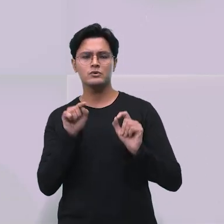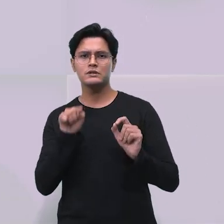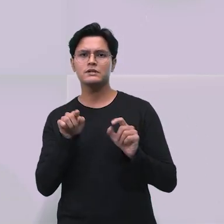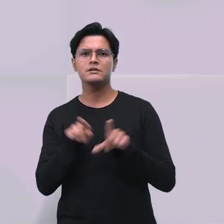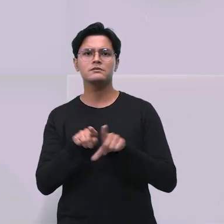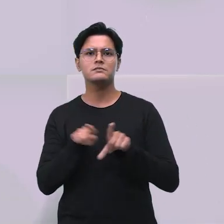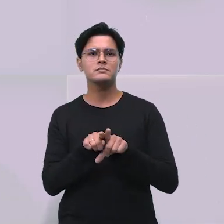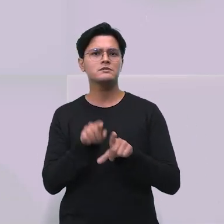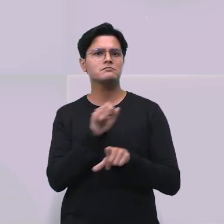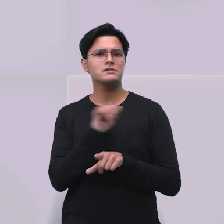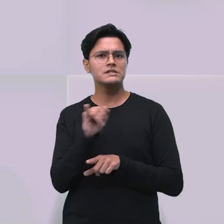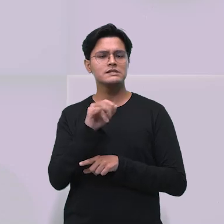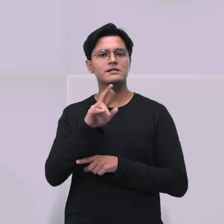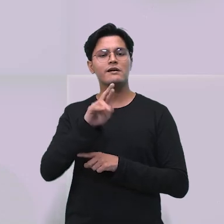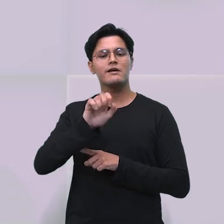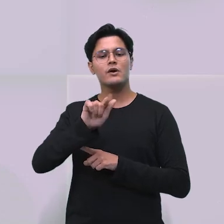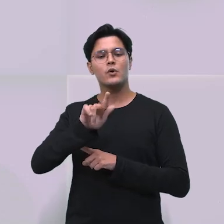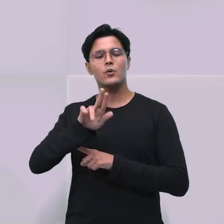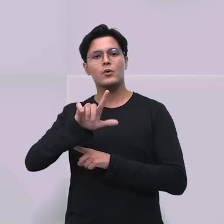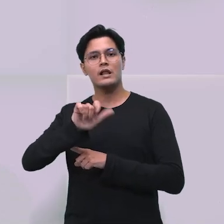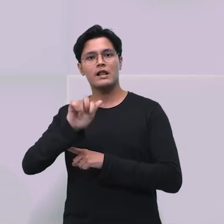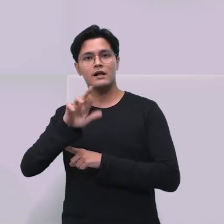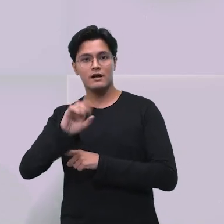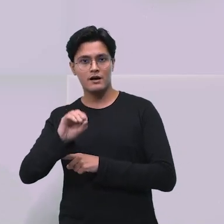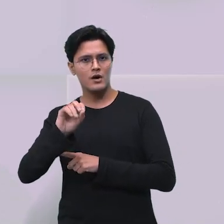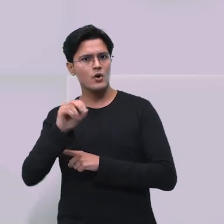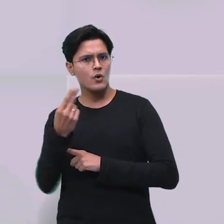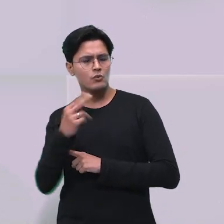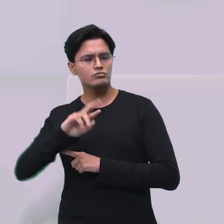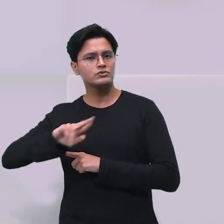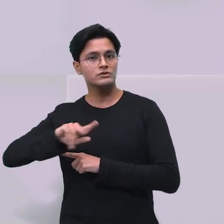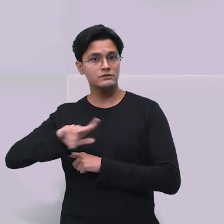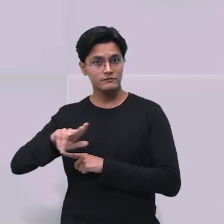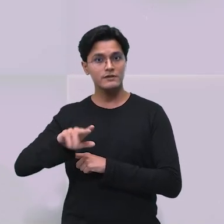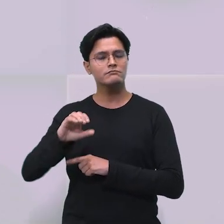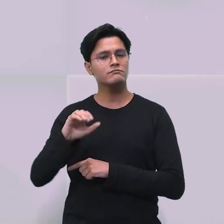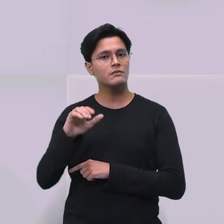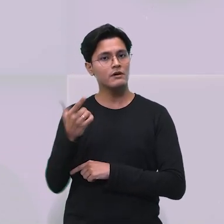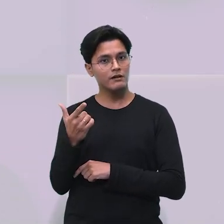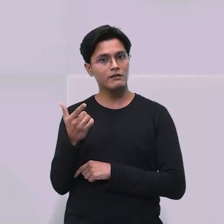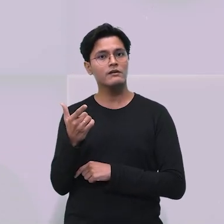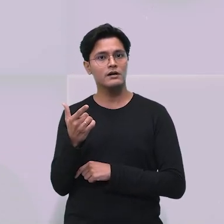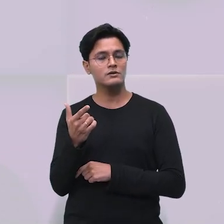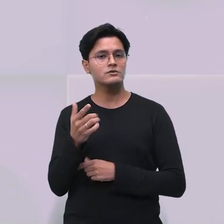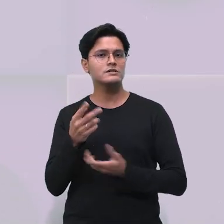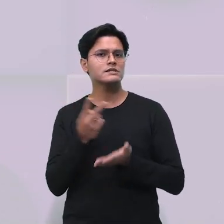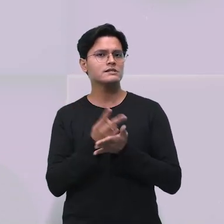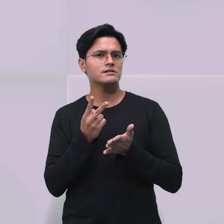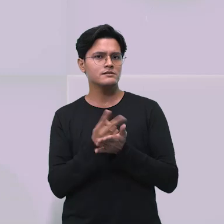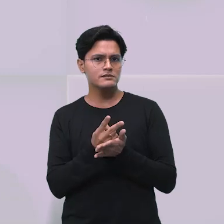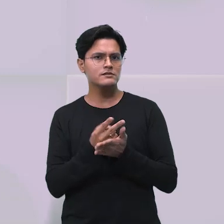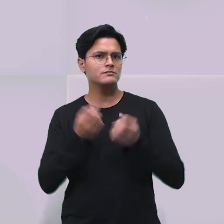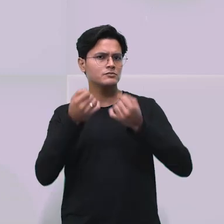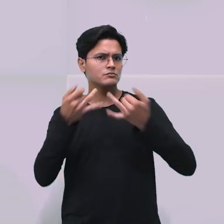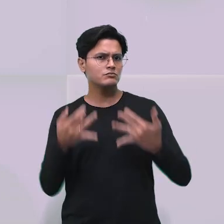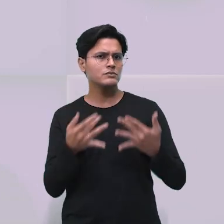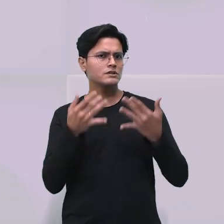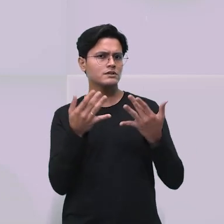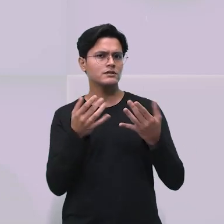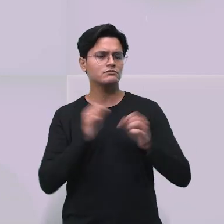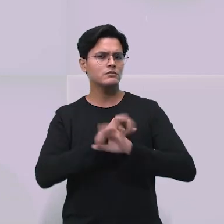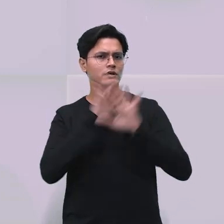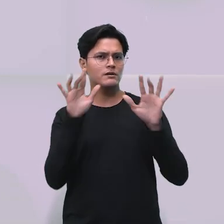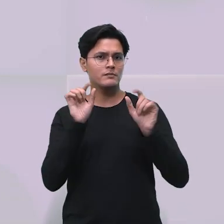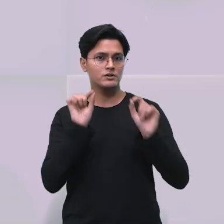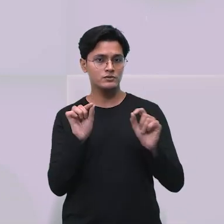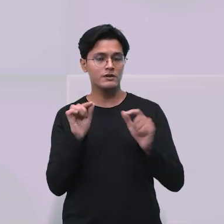ver quando ele é regular ou não, tá? E claro, sempre dando ênfase ao estudo da álgebra, tá bom? A